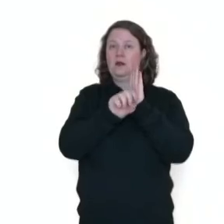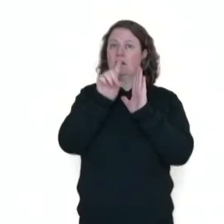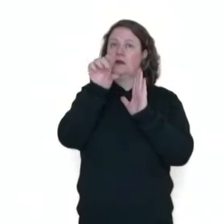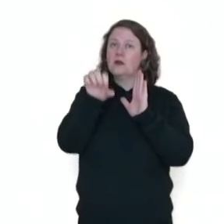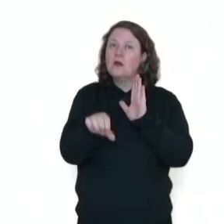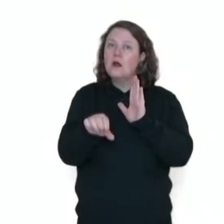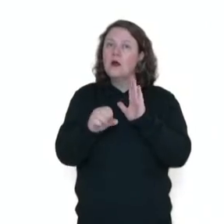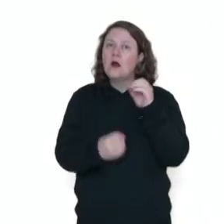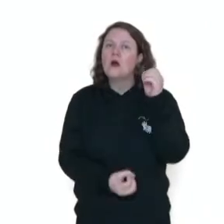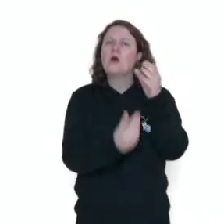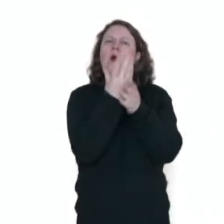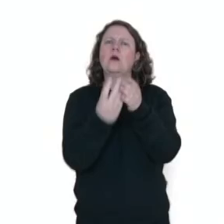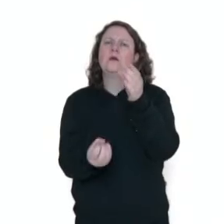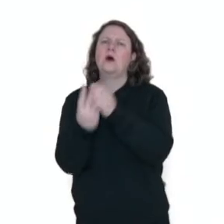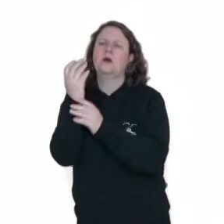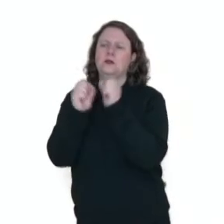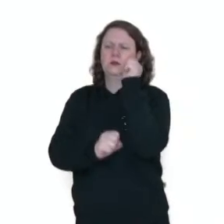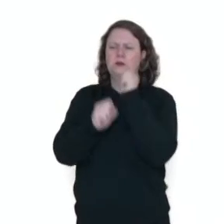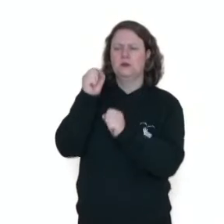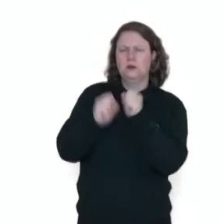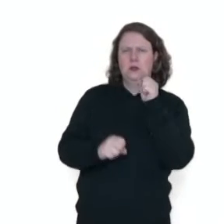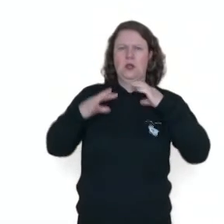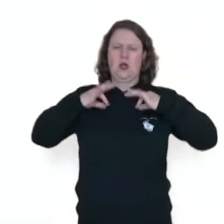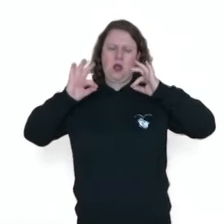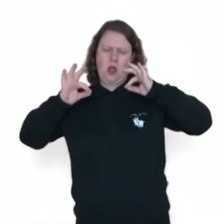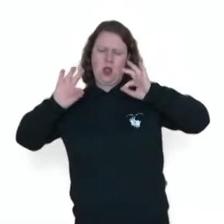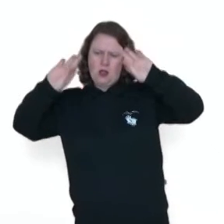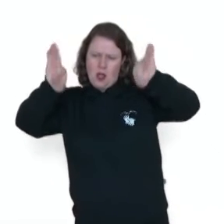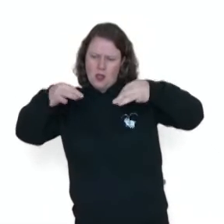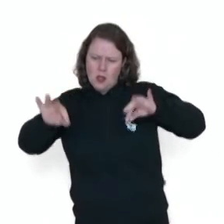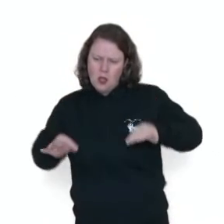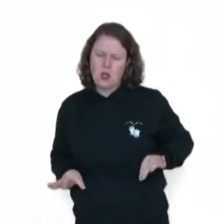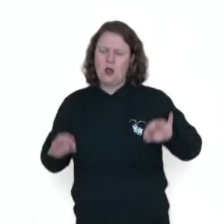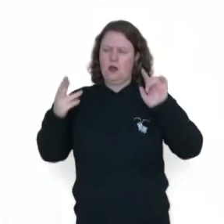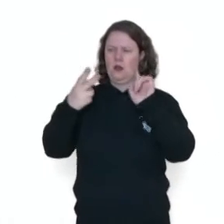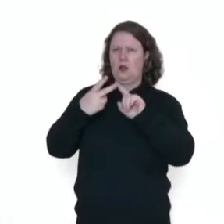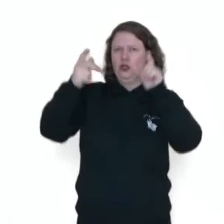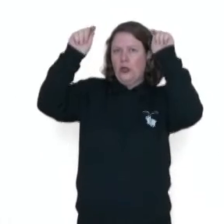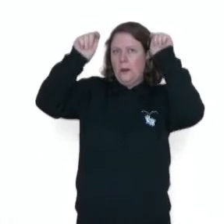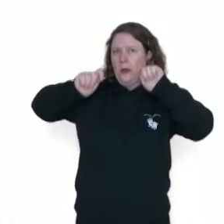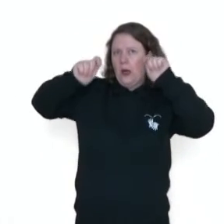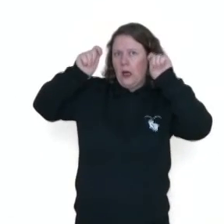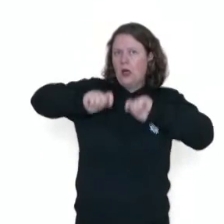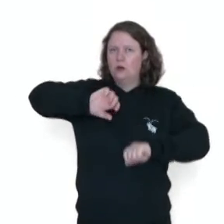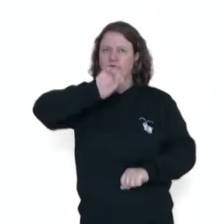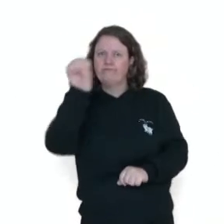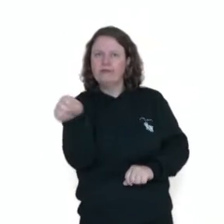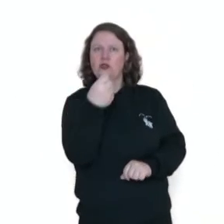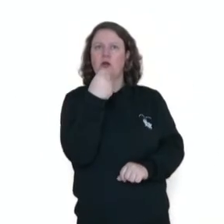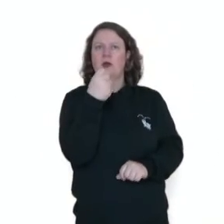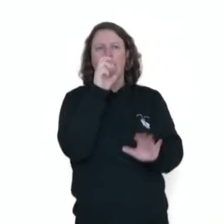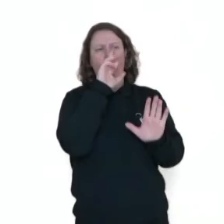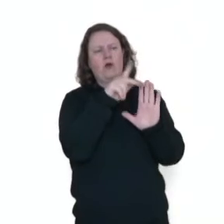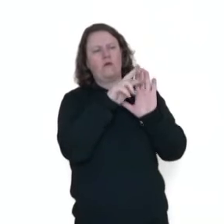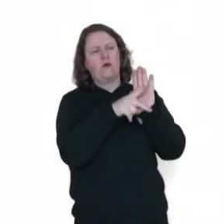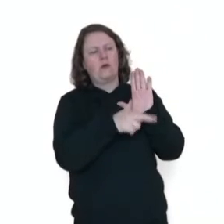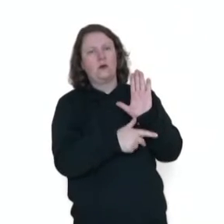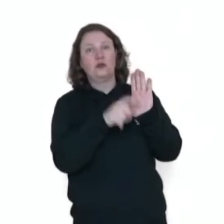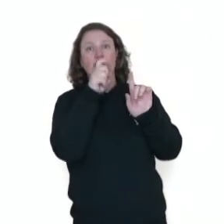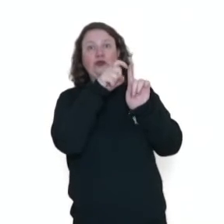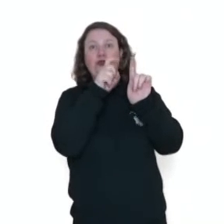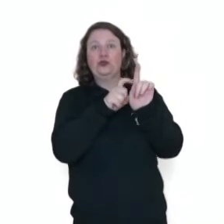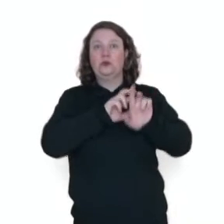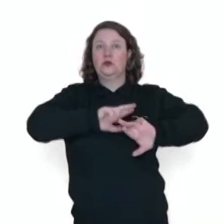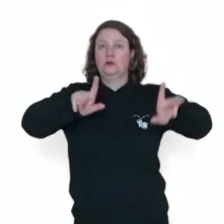de indústrias, tecidos, chapéus, cervejas, né? Tantas outras indústrias que passam a surgir nesse processo, né,